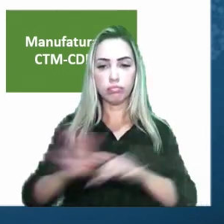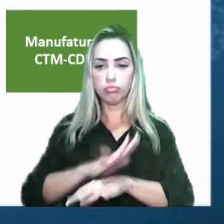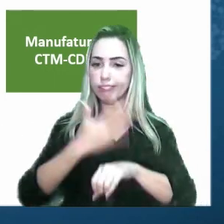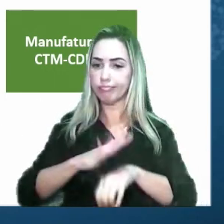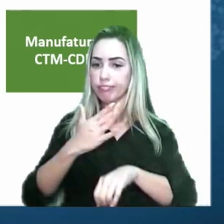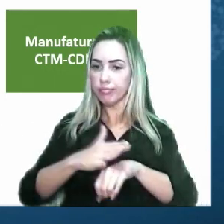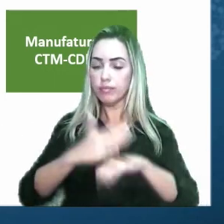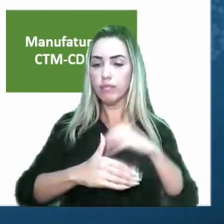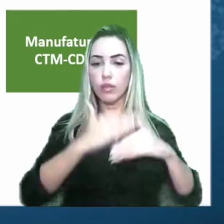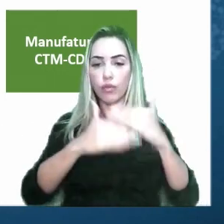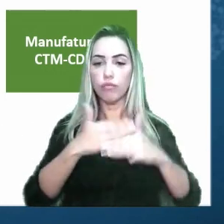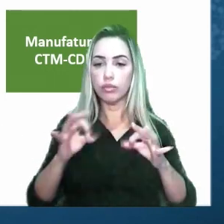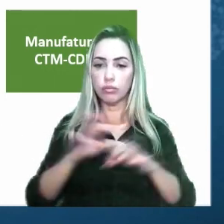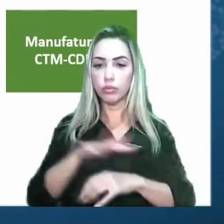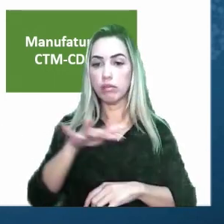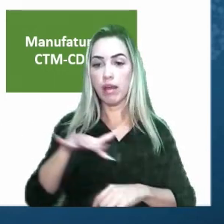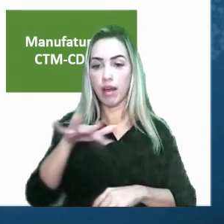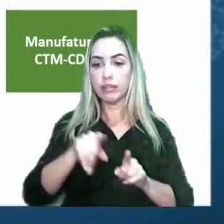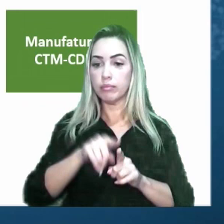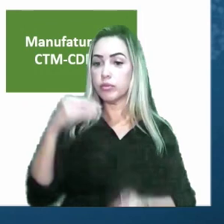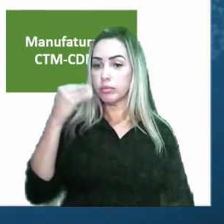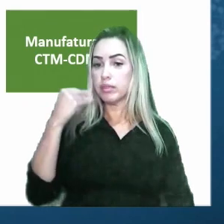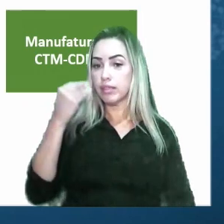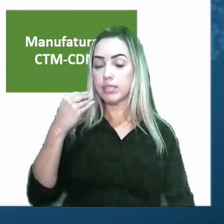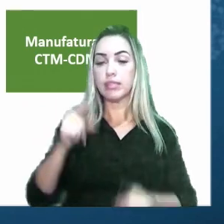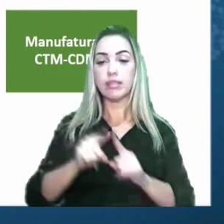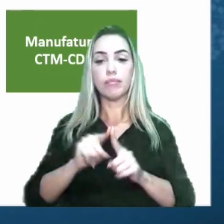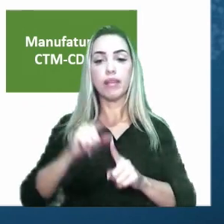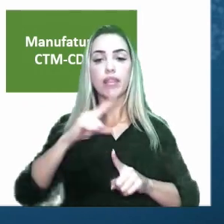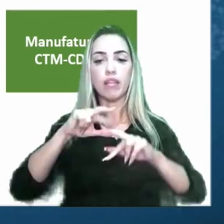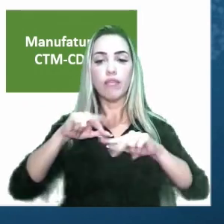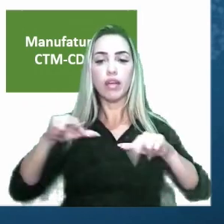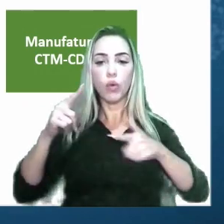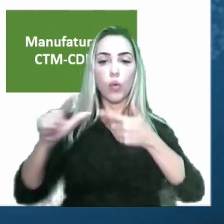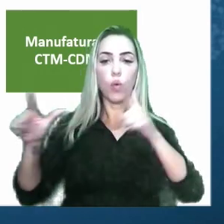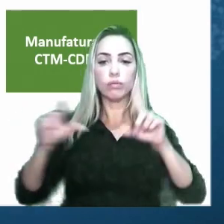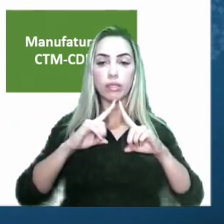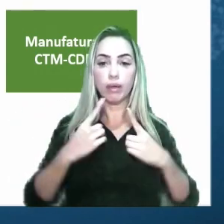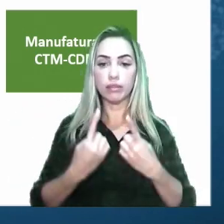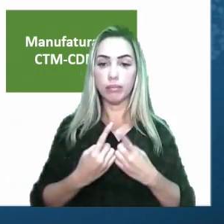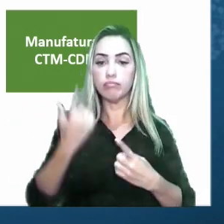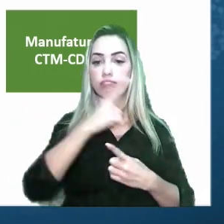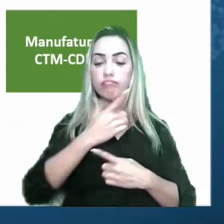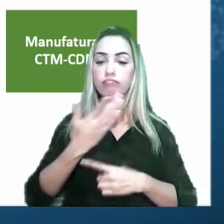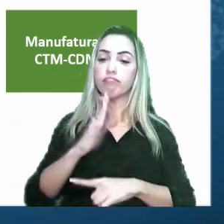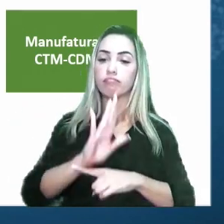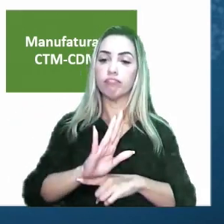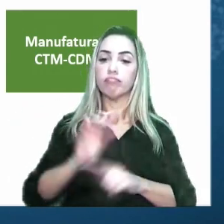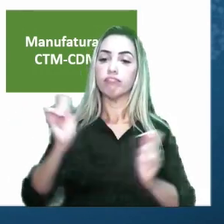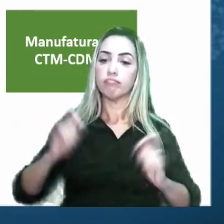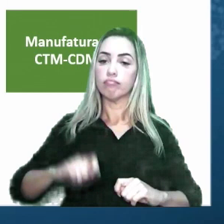clínico e com experiência naquela área, além de ter vários outros departamentos que contribuem para ser um centro